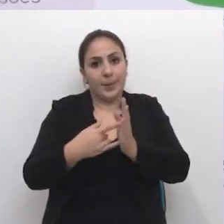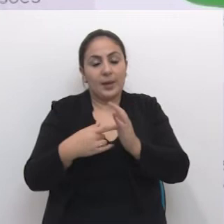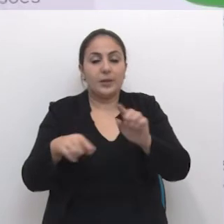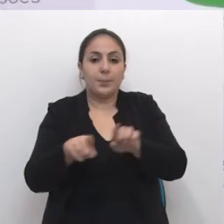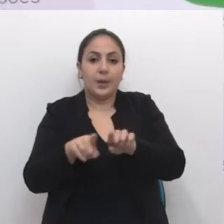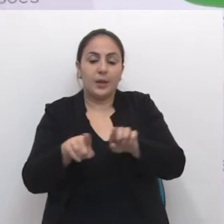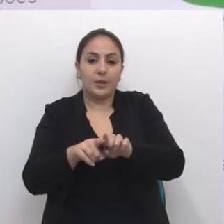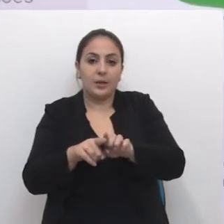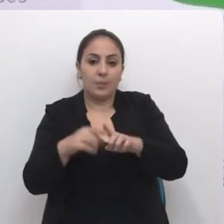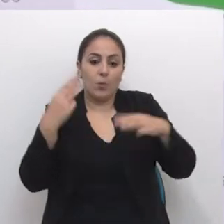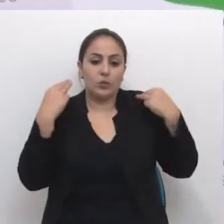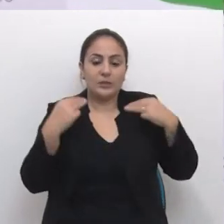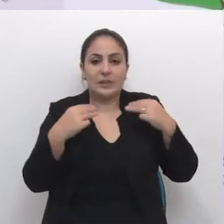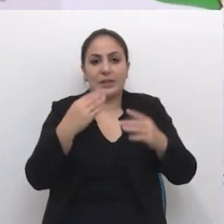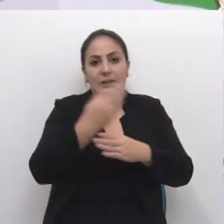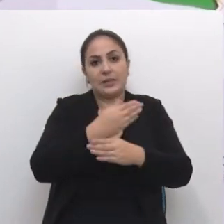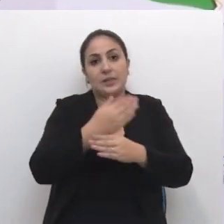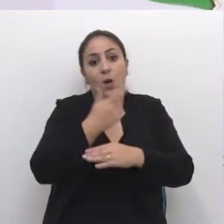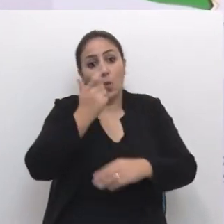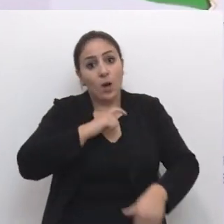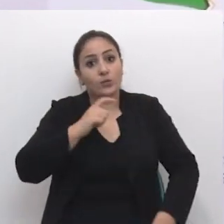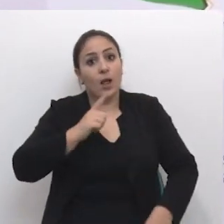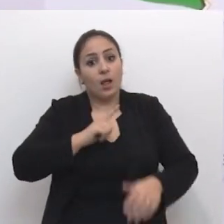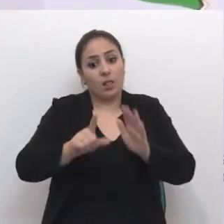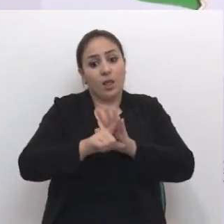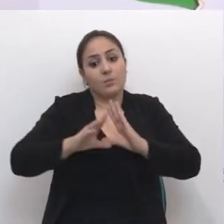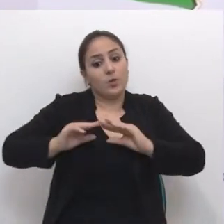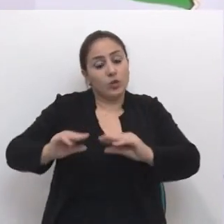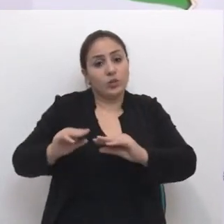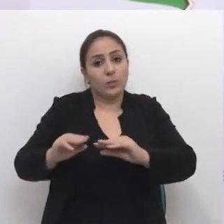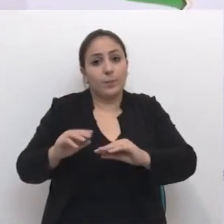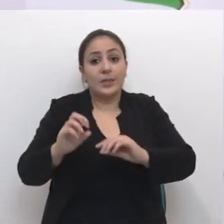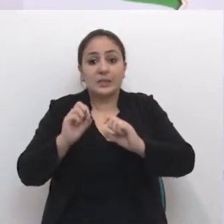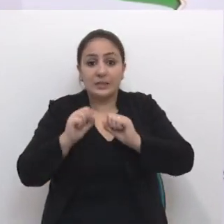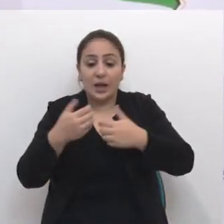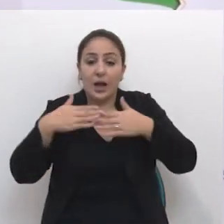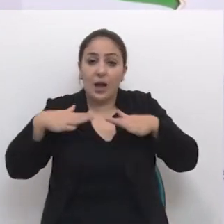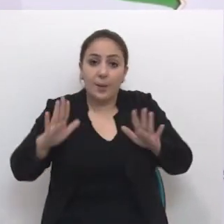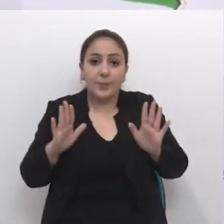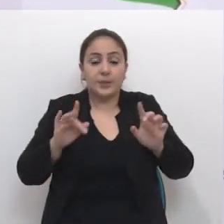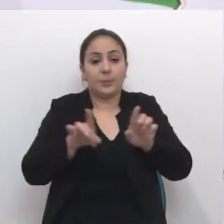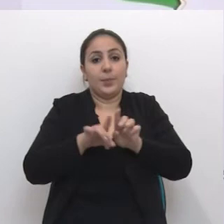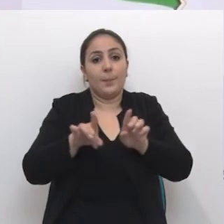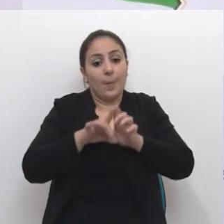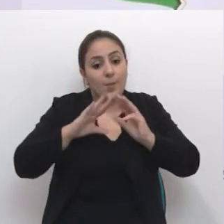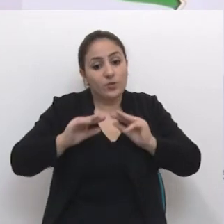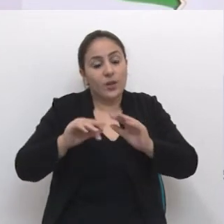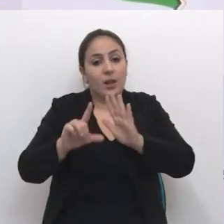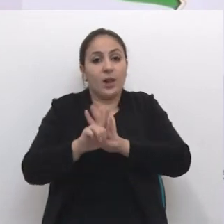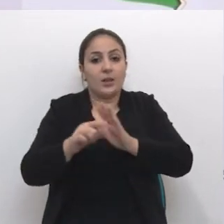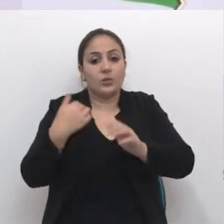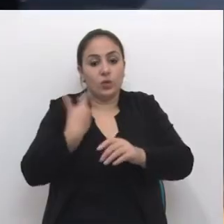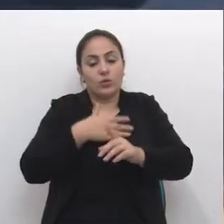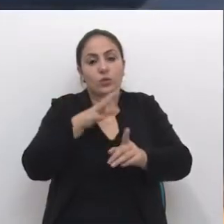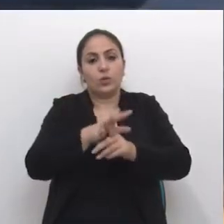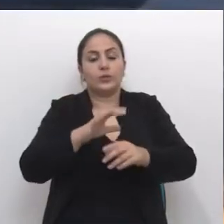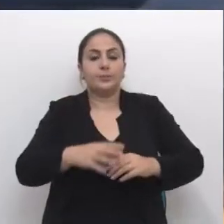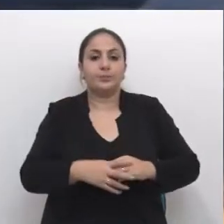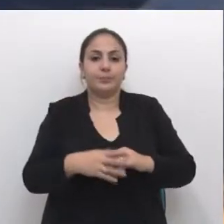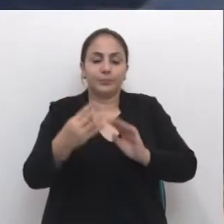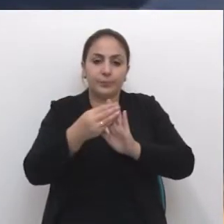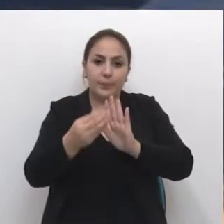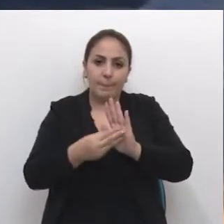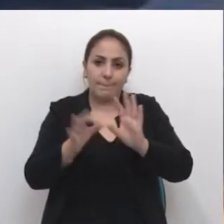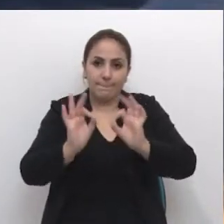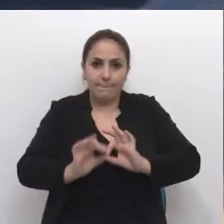que inicialmente não seria atingido por esse projeto do governo federal, porque é para motoristas carteira B, mas que são